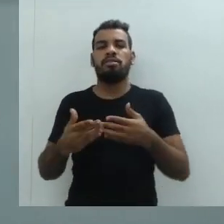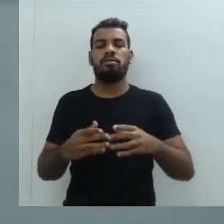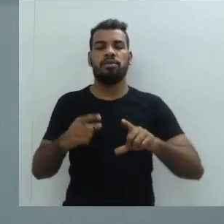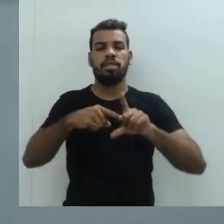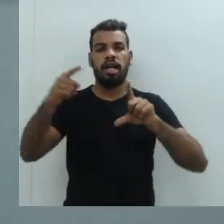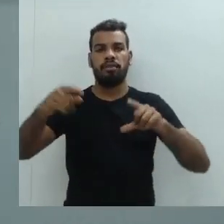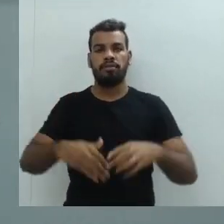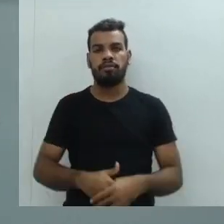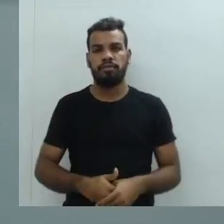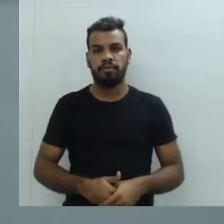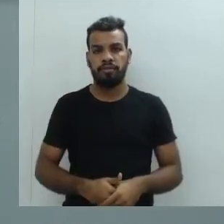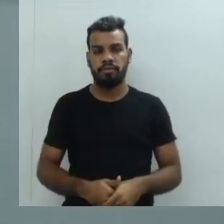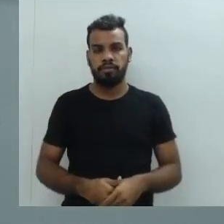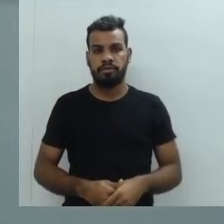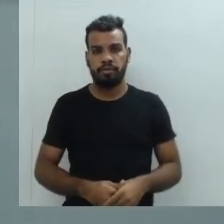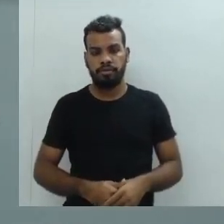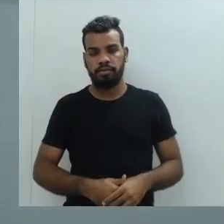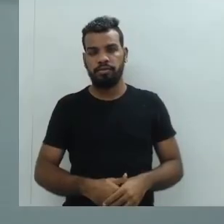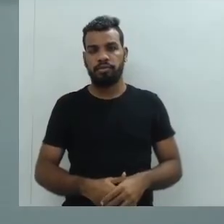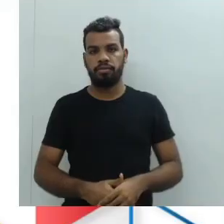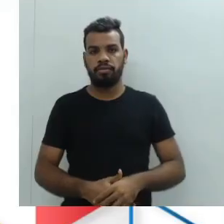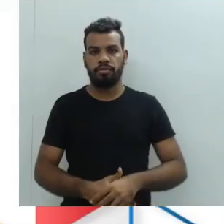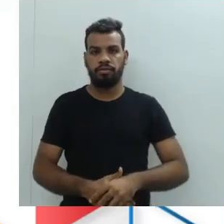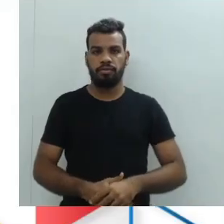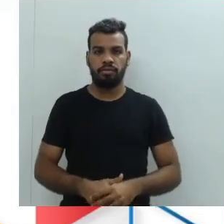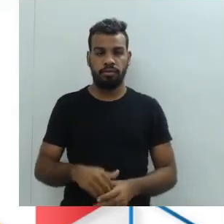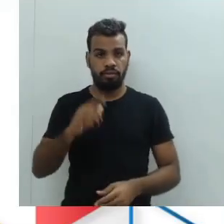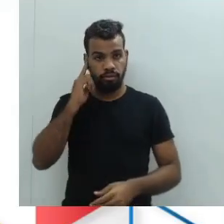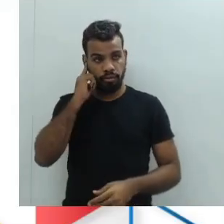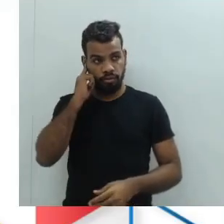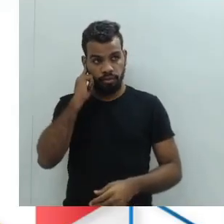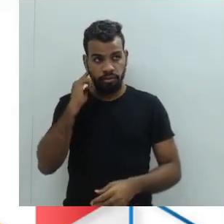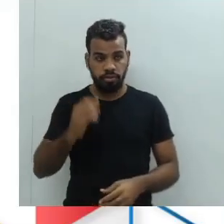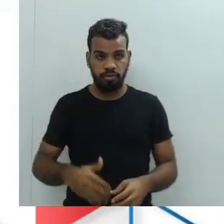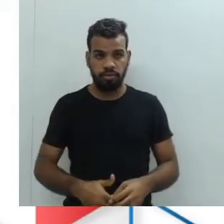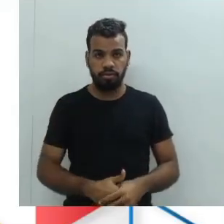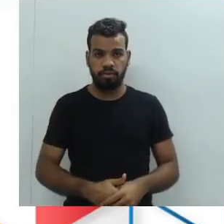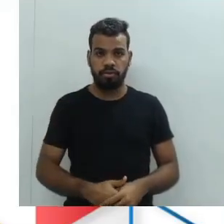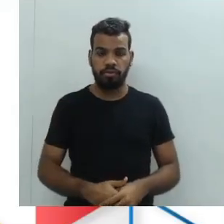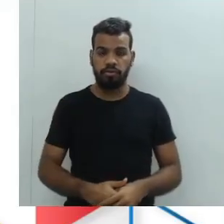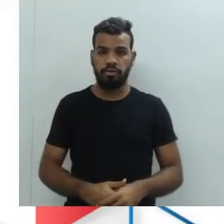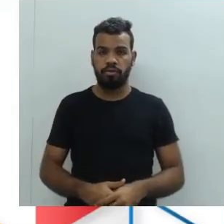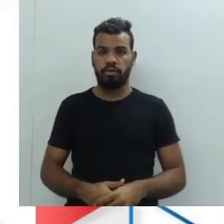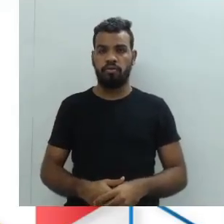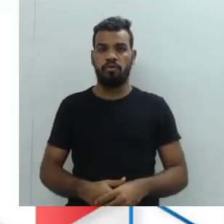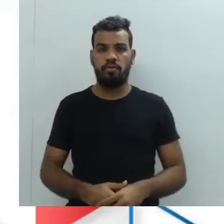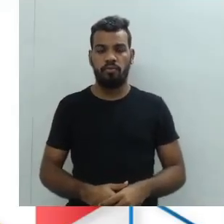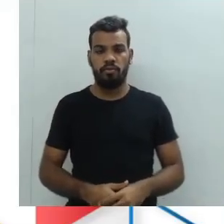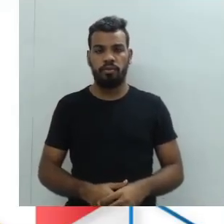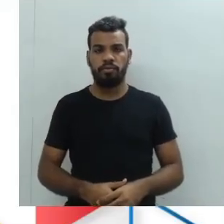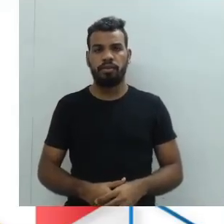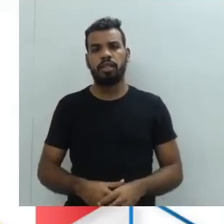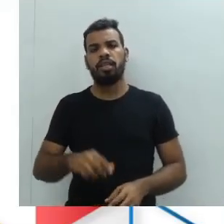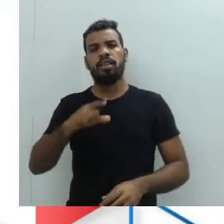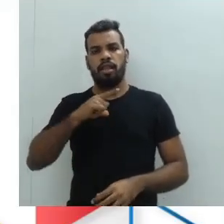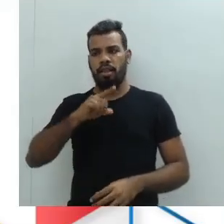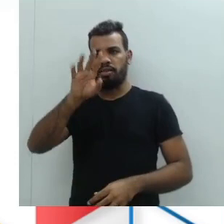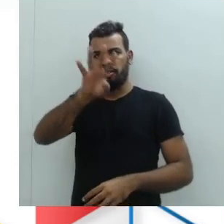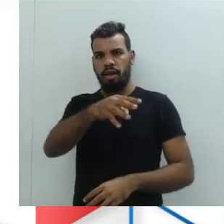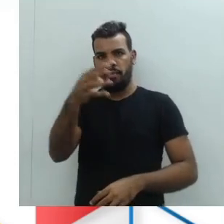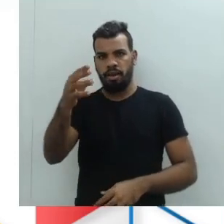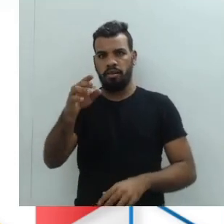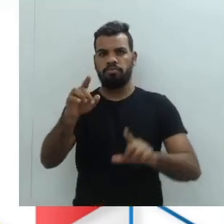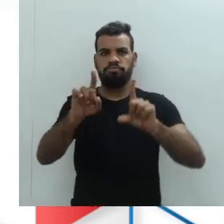gráfico. Agora vamos lá, construindo gráficos a partir de tabelas, que popularmente a gente chama de